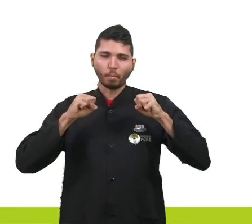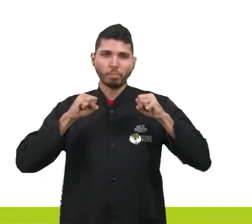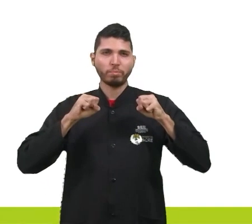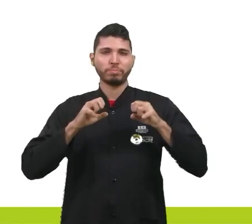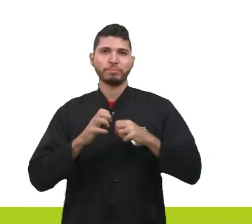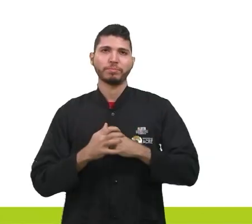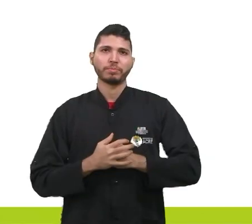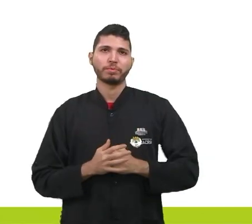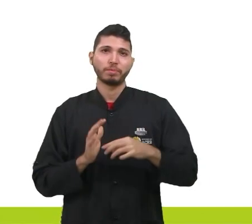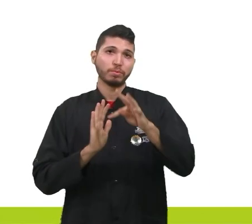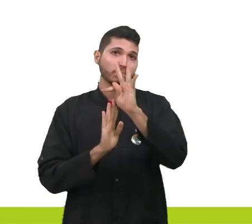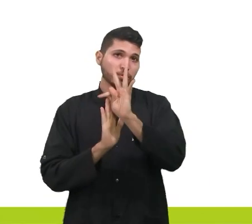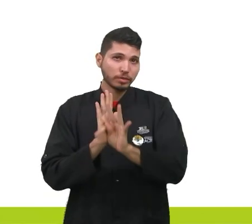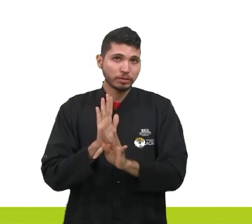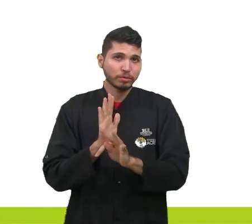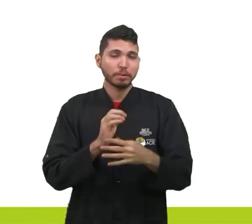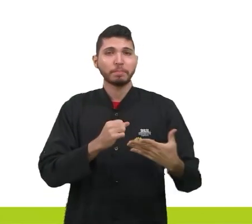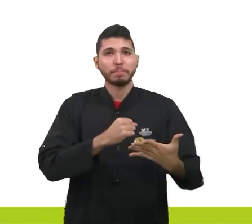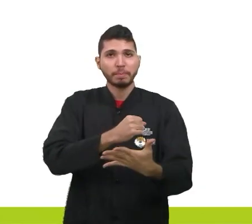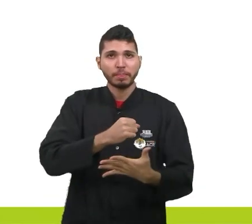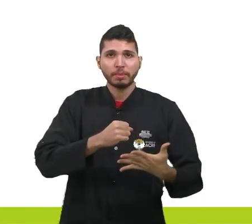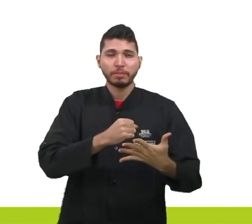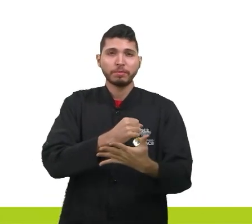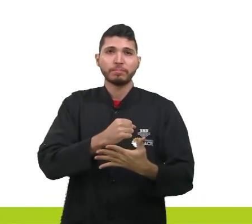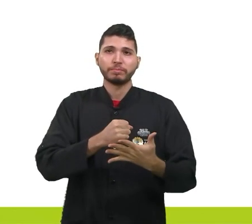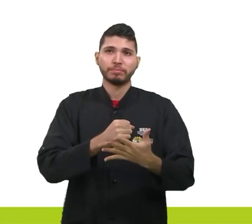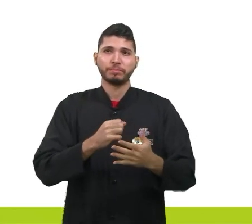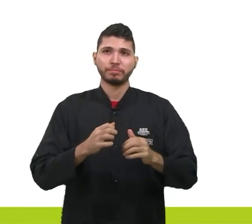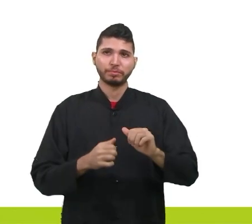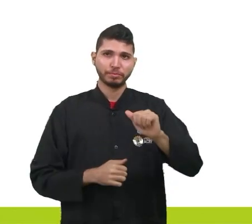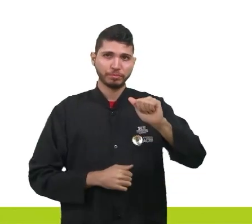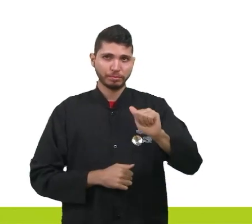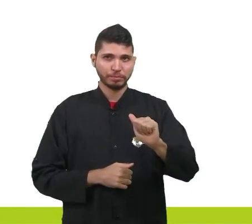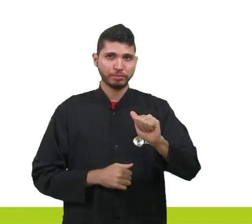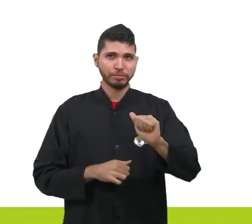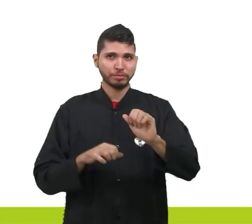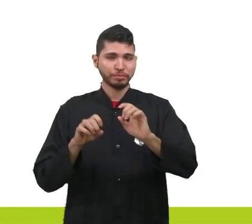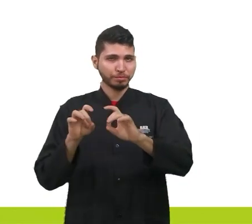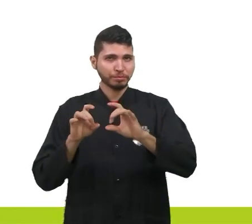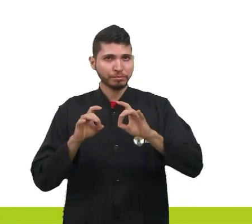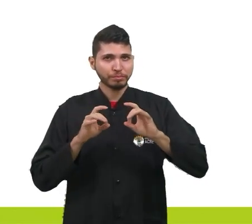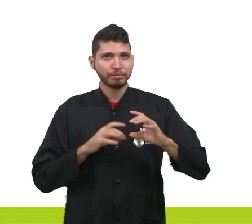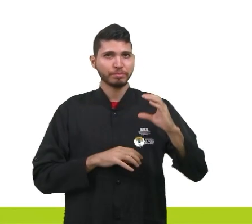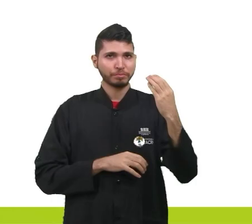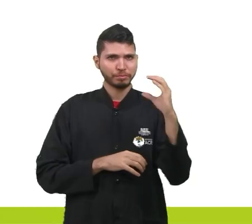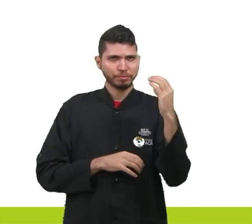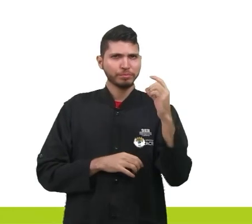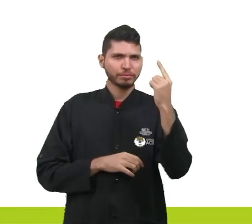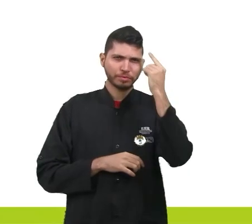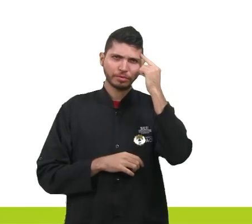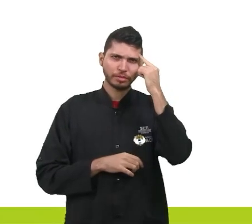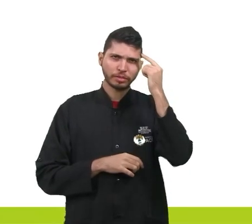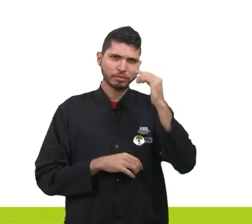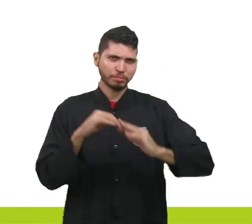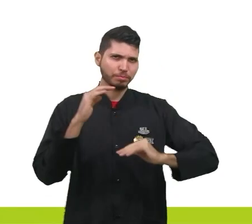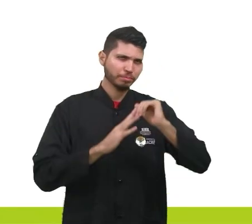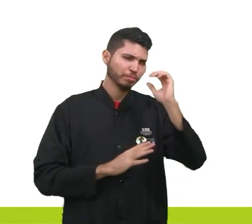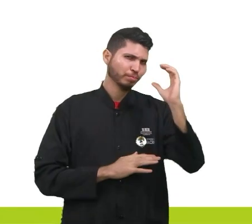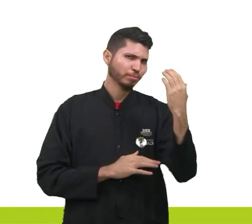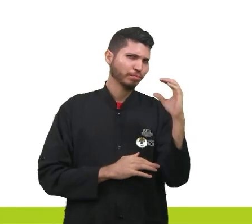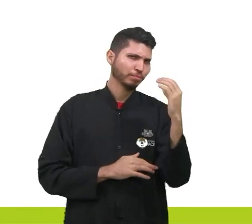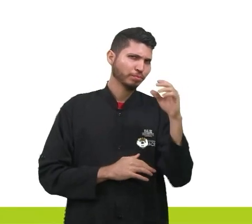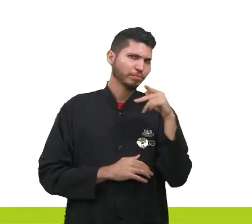conhecimento que se constitui pela letra A, técnica científica. Será que são os cientistas que estão dizendo